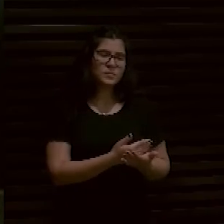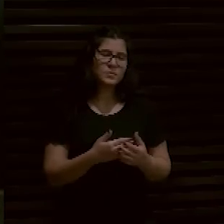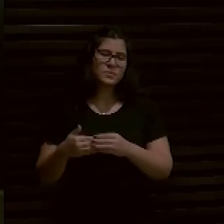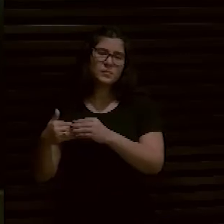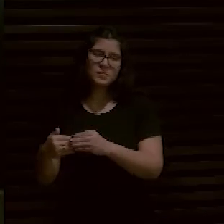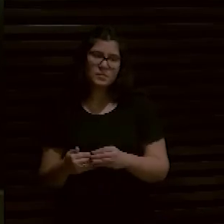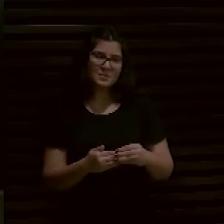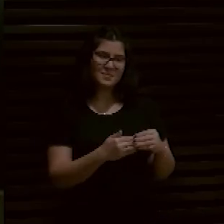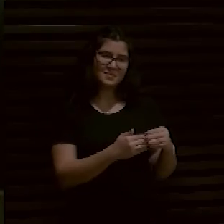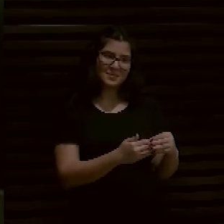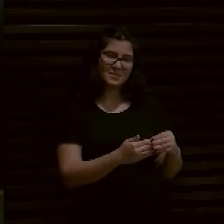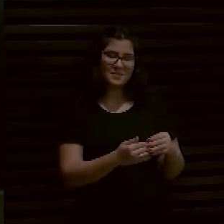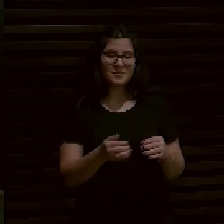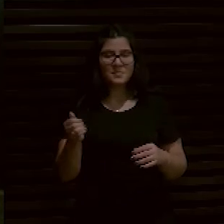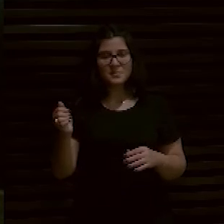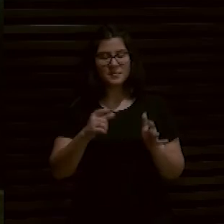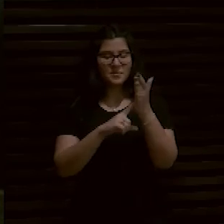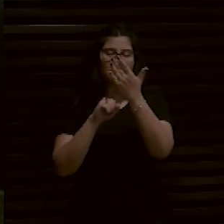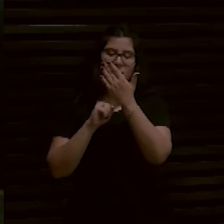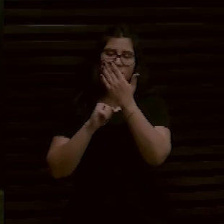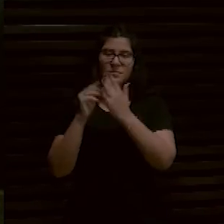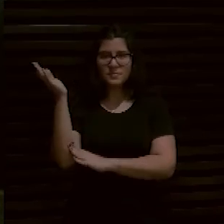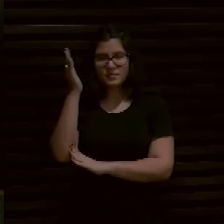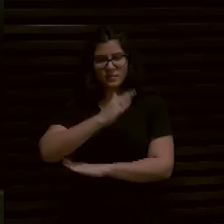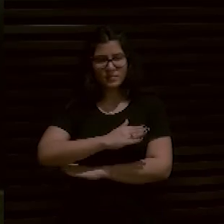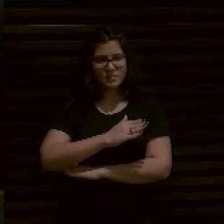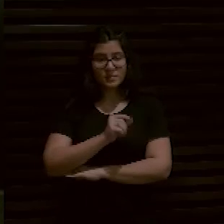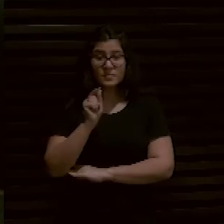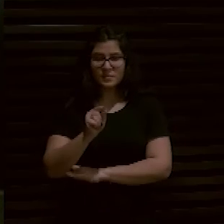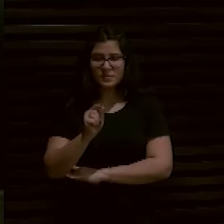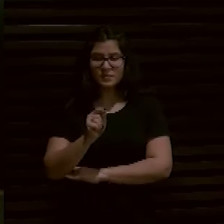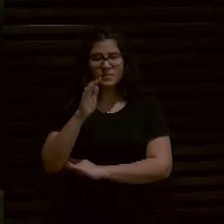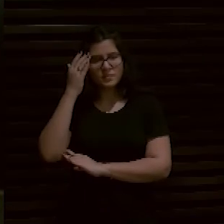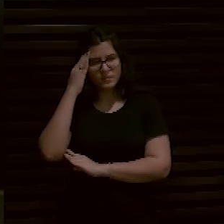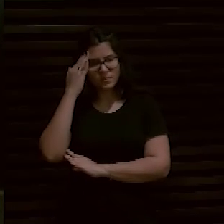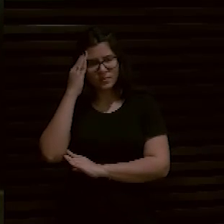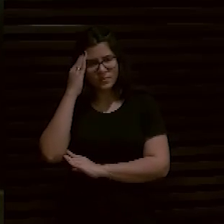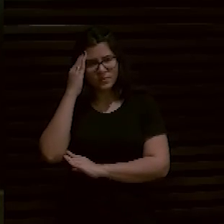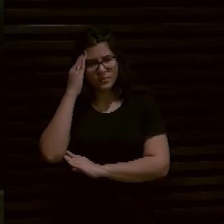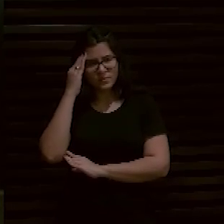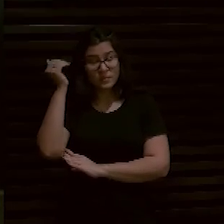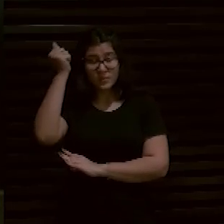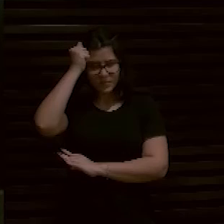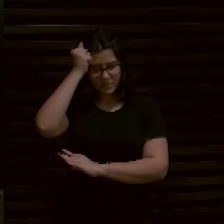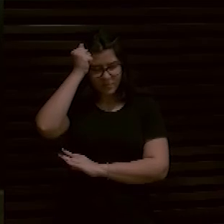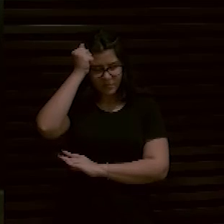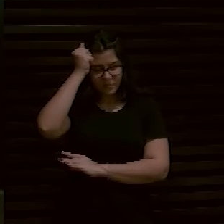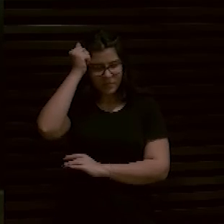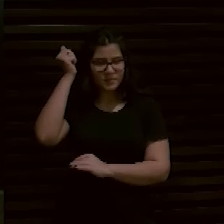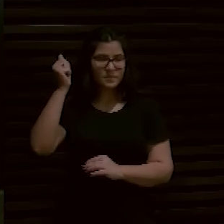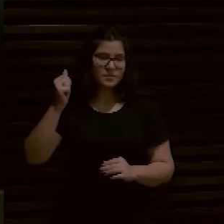conduz-lhe a reconhecer-se como maldito, para que, com arrependimento, seja convertido da sua confiança